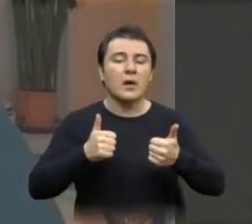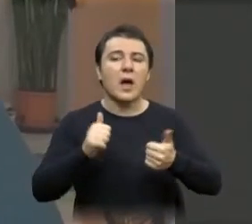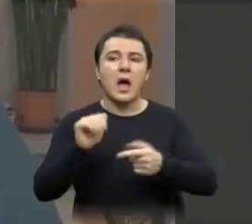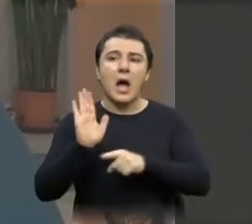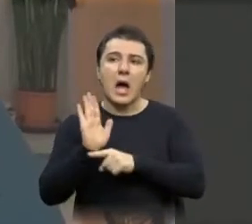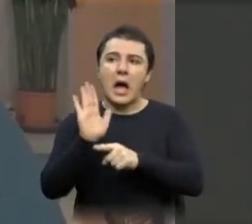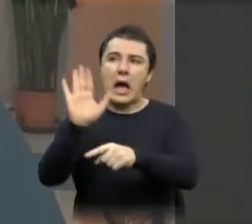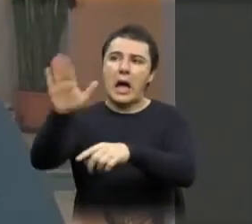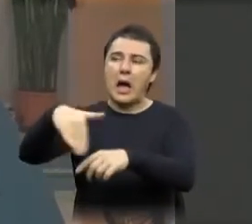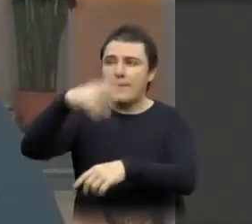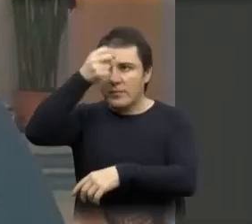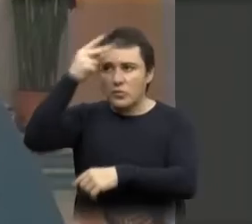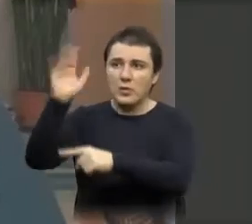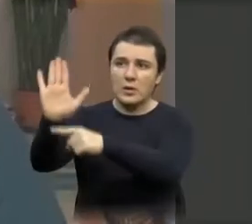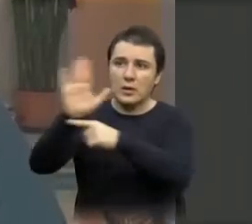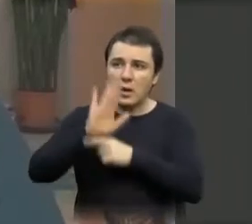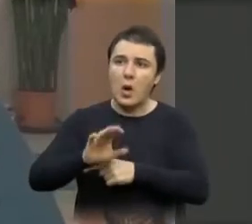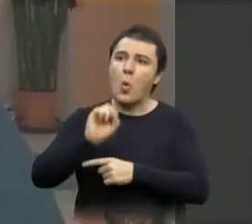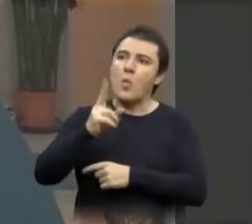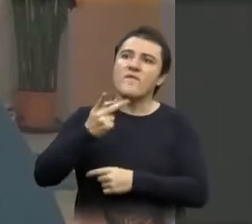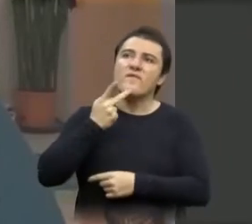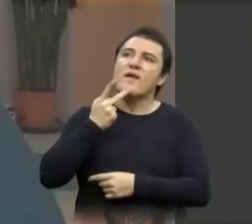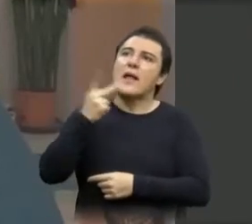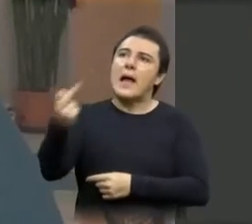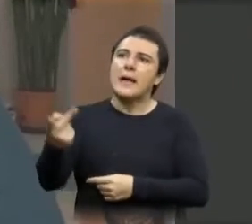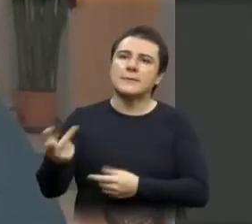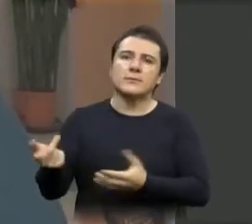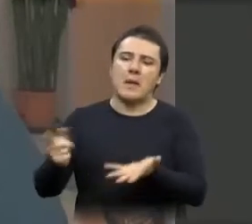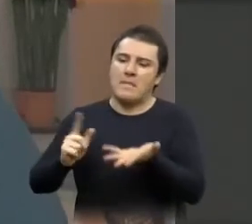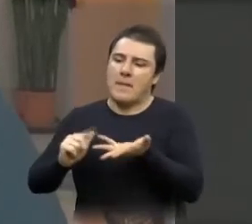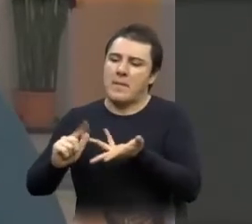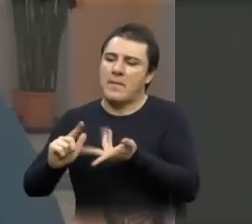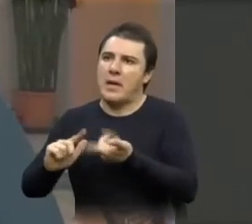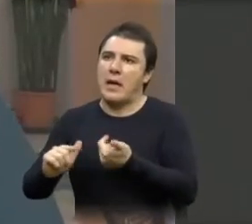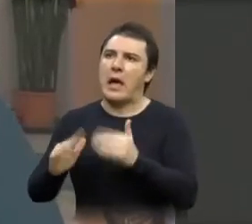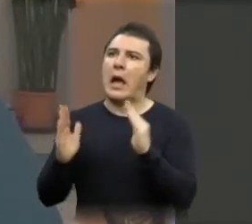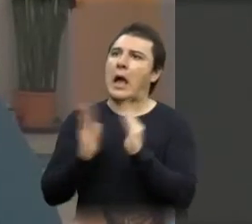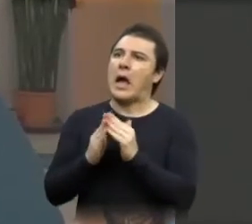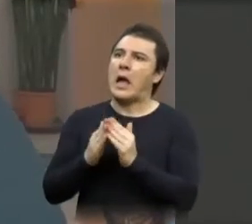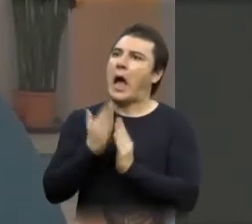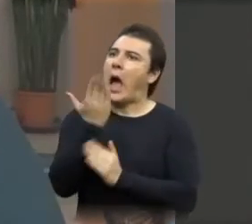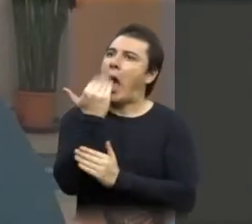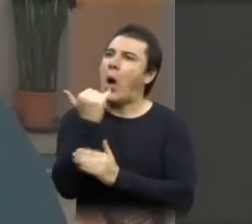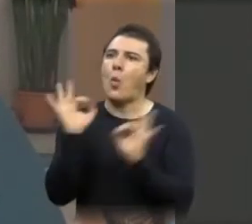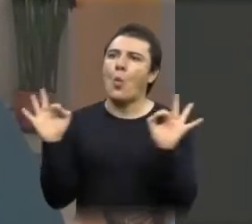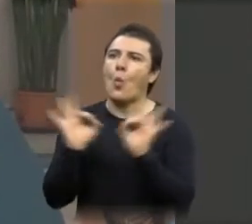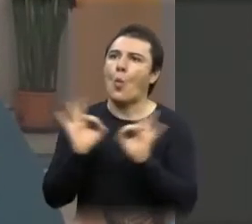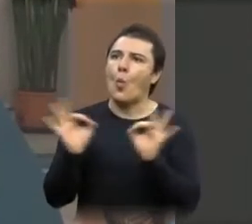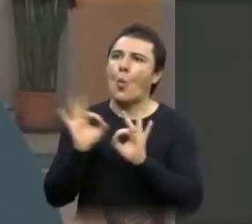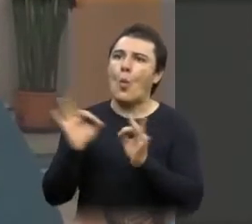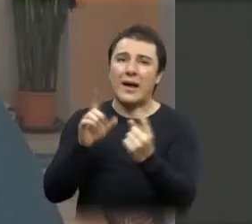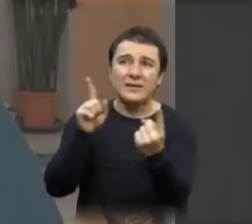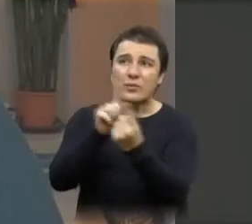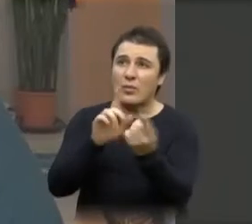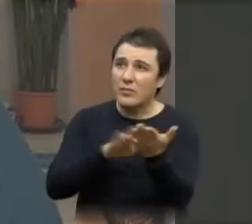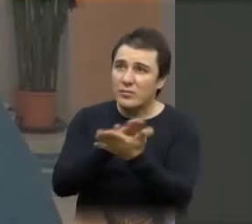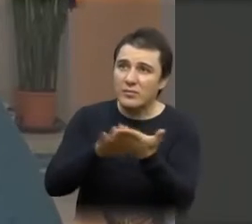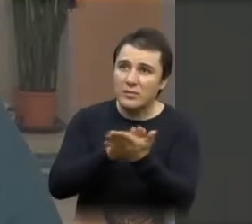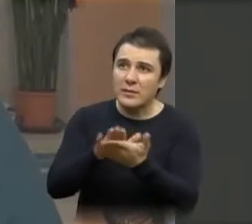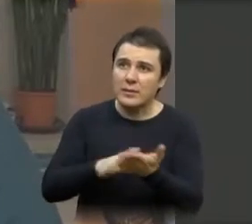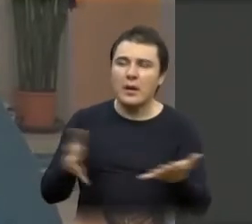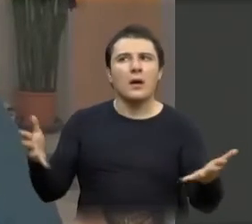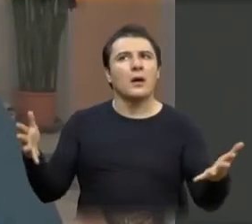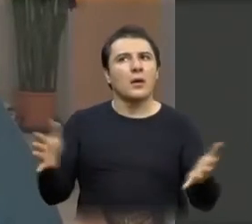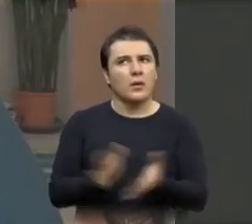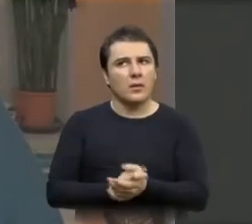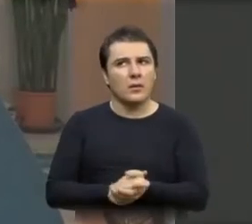prefeitura, falado de uma situação de falta de alimentos em casa e não tenha sido atendido, olha